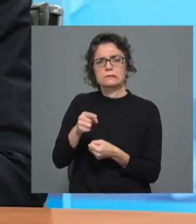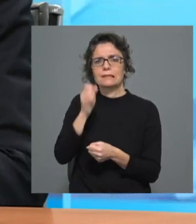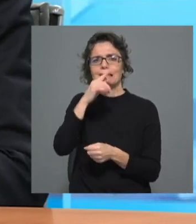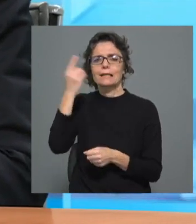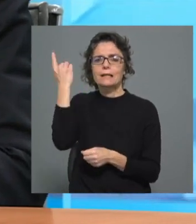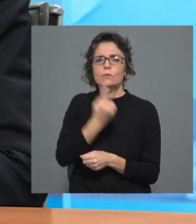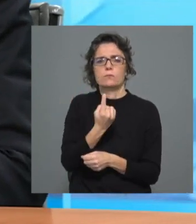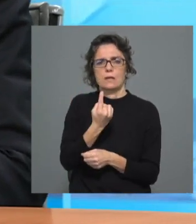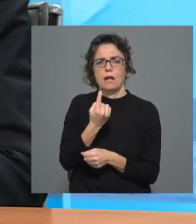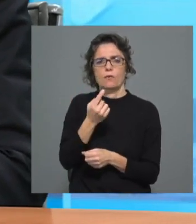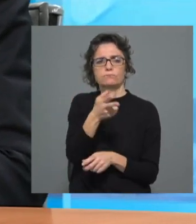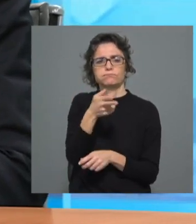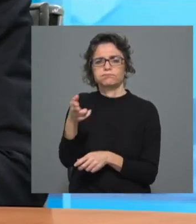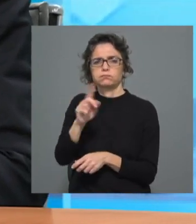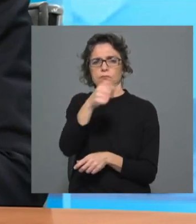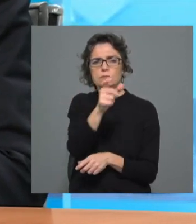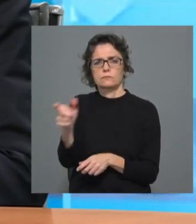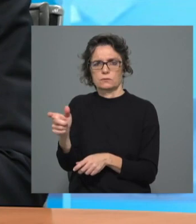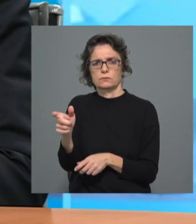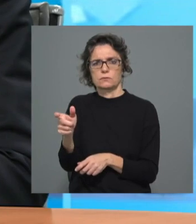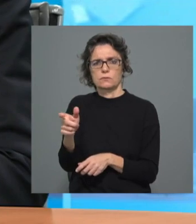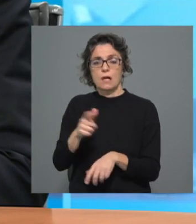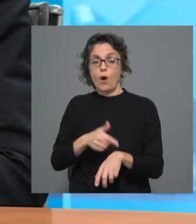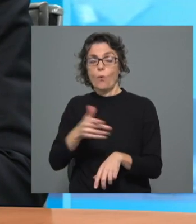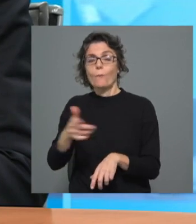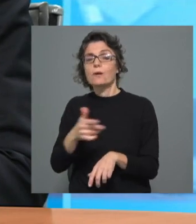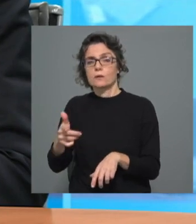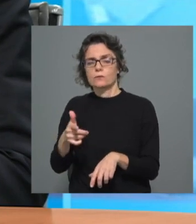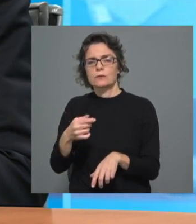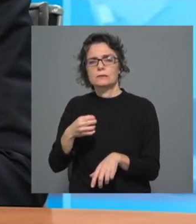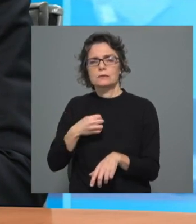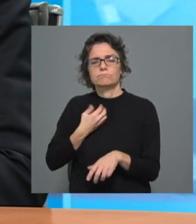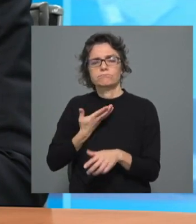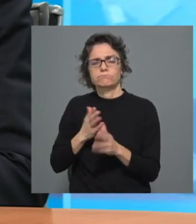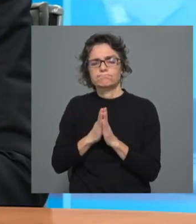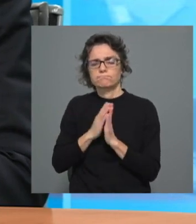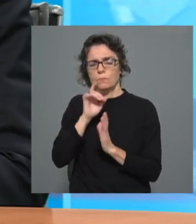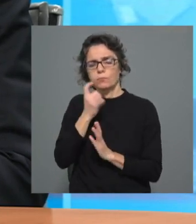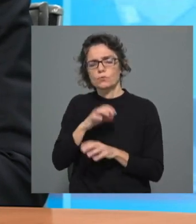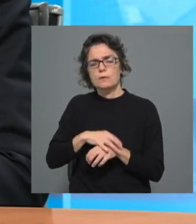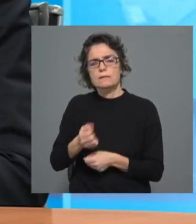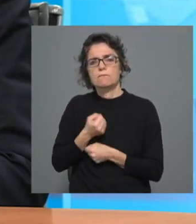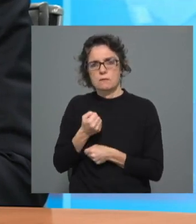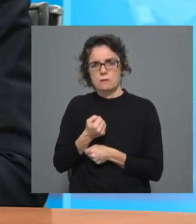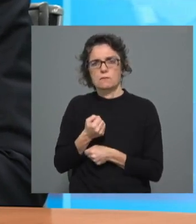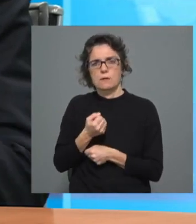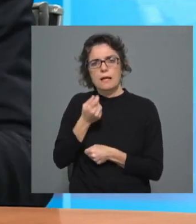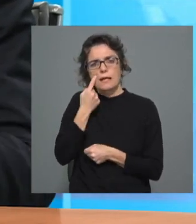pois só depois de um período de penitência é que pode voltar a comungar na